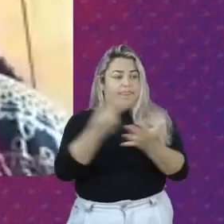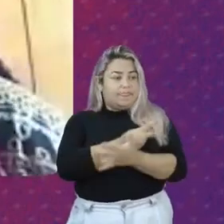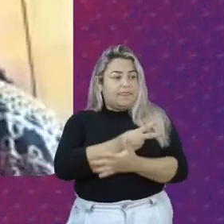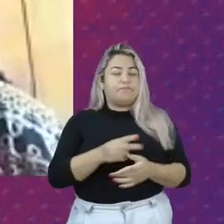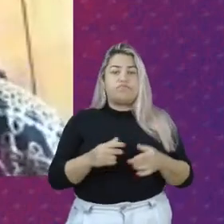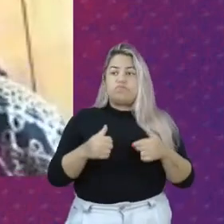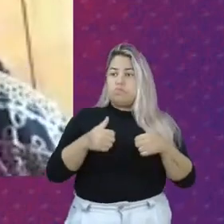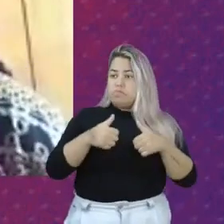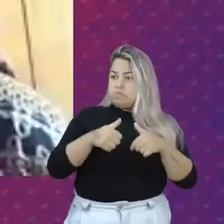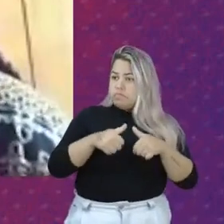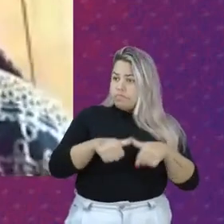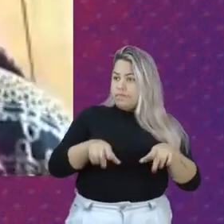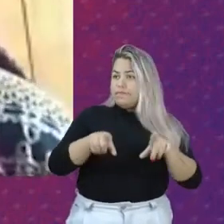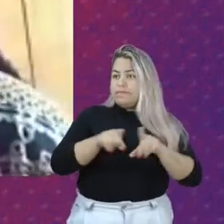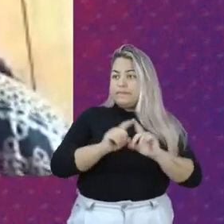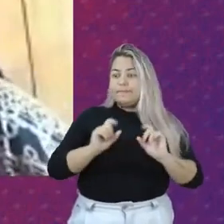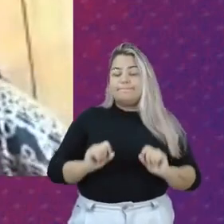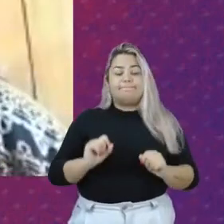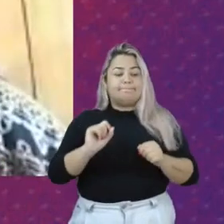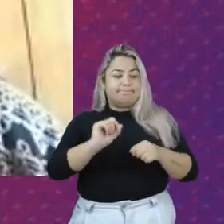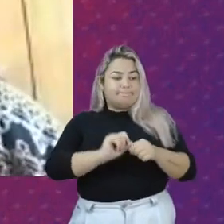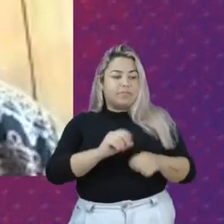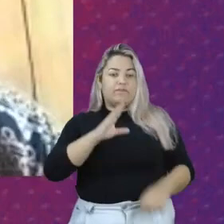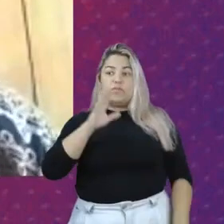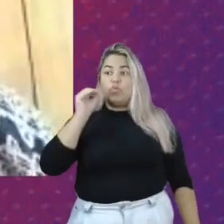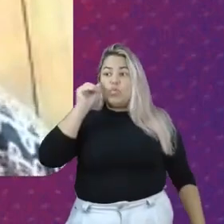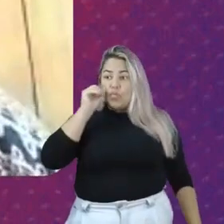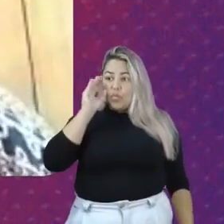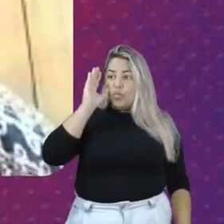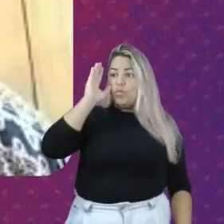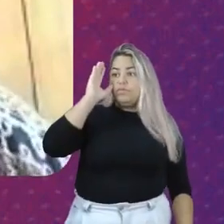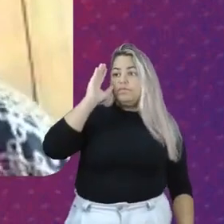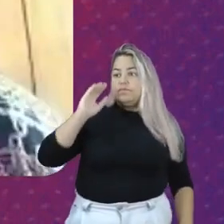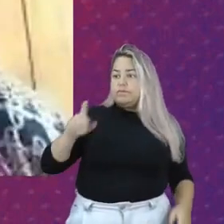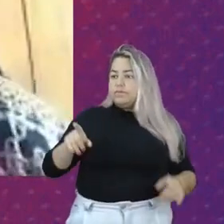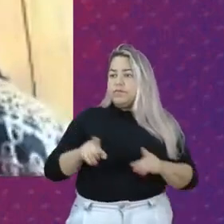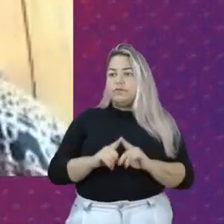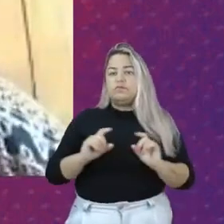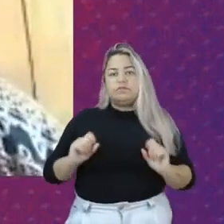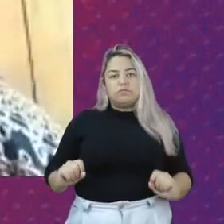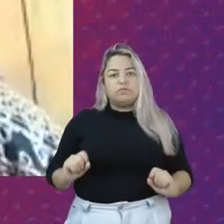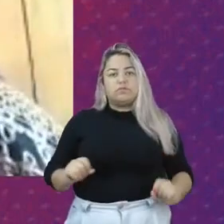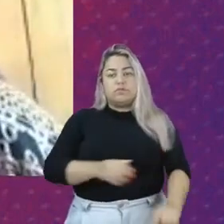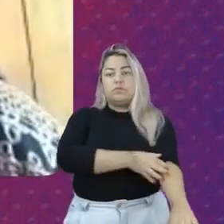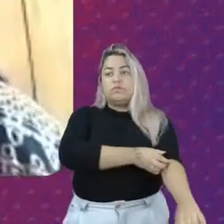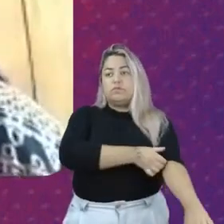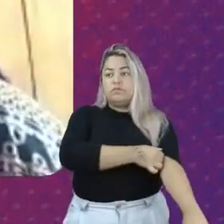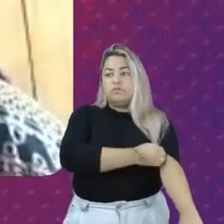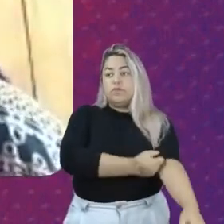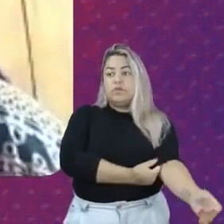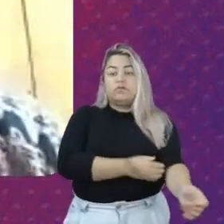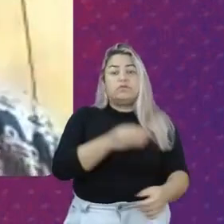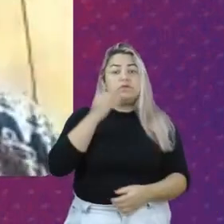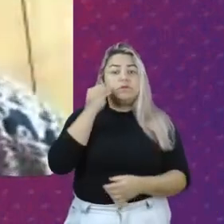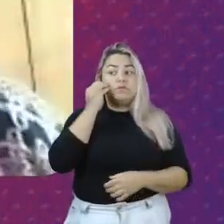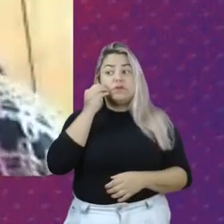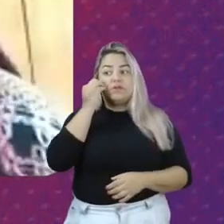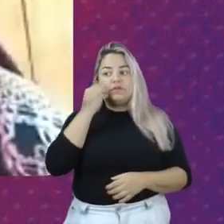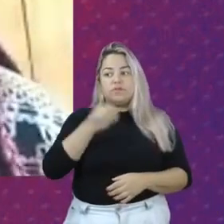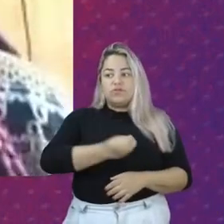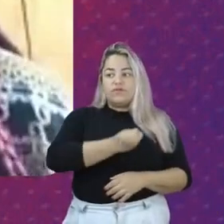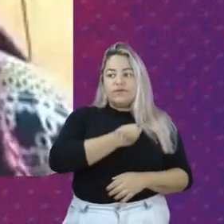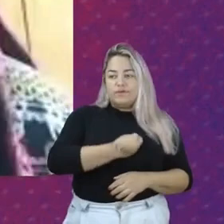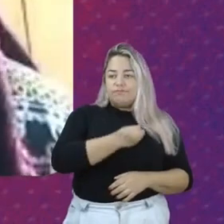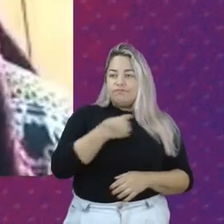na academia, que estão produzindo conhecimento a partir do seu local e da sua experiência de vida,